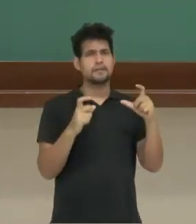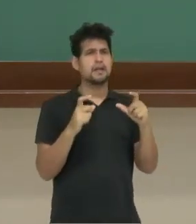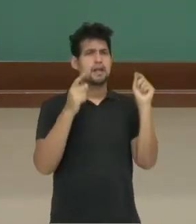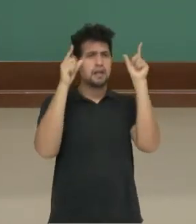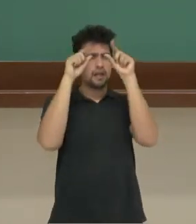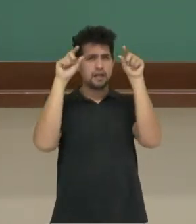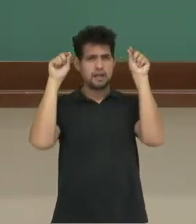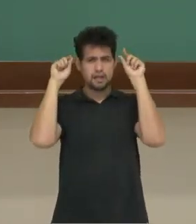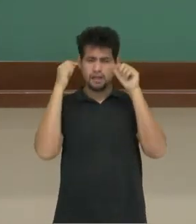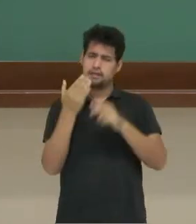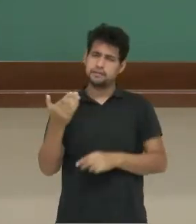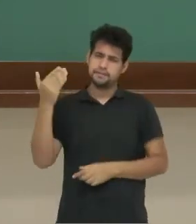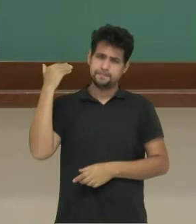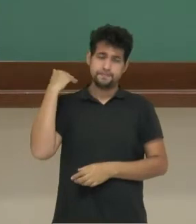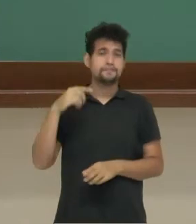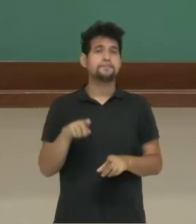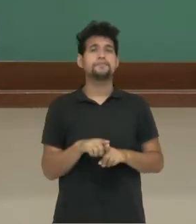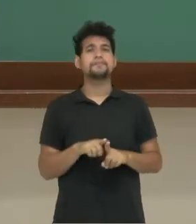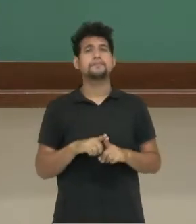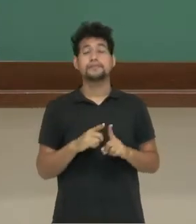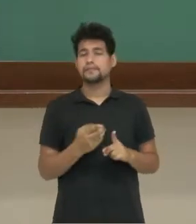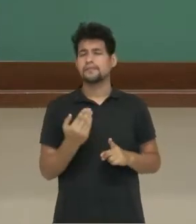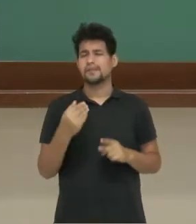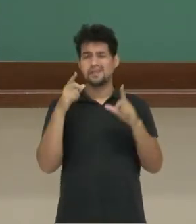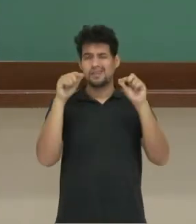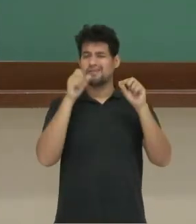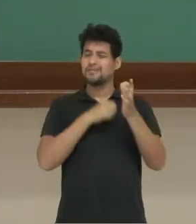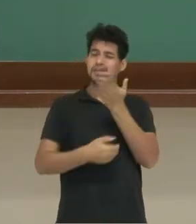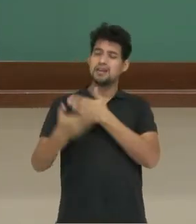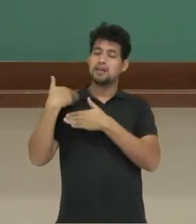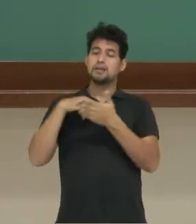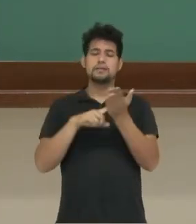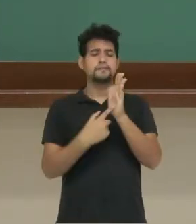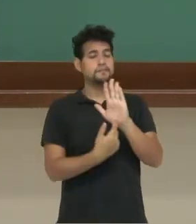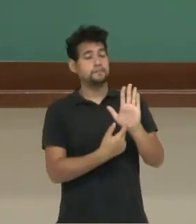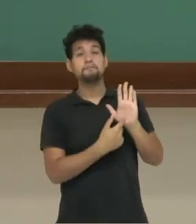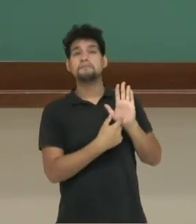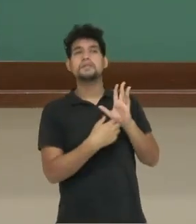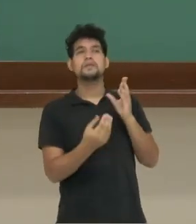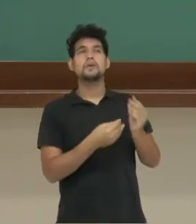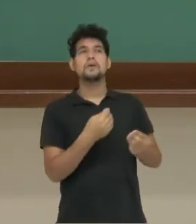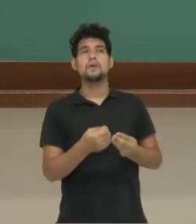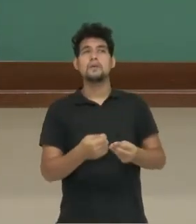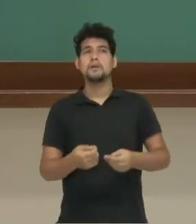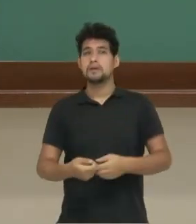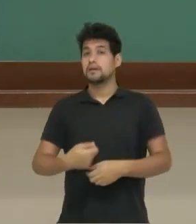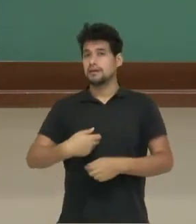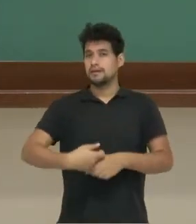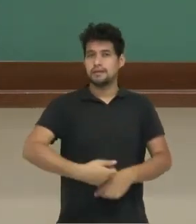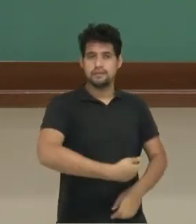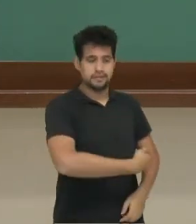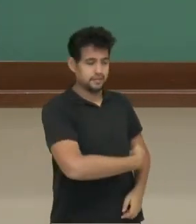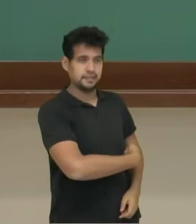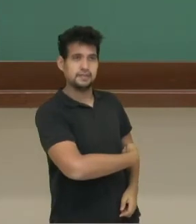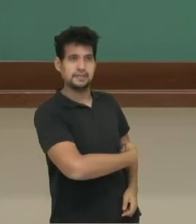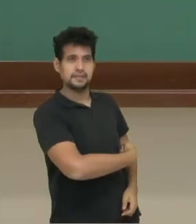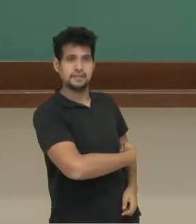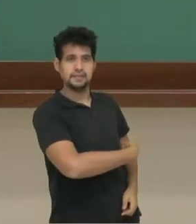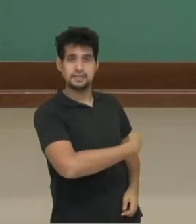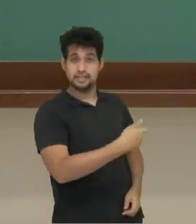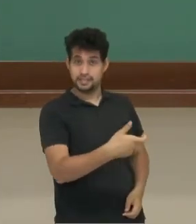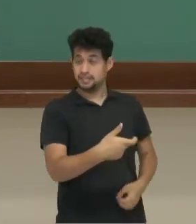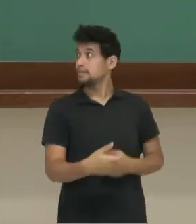do período da Grécia Antiga, que mostra esse arremesso. Então, por isso, o disco ele é um